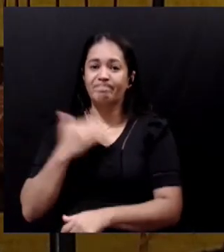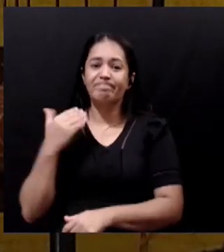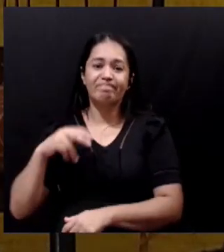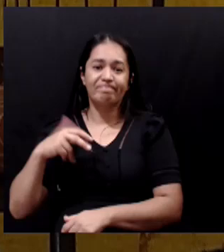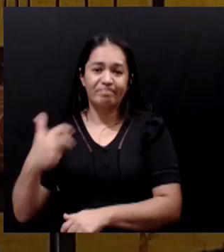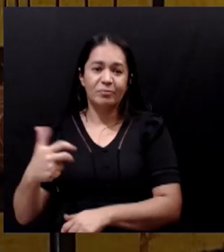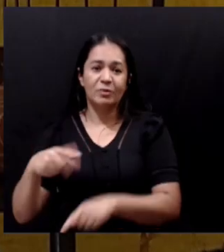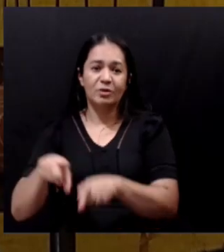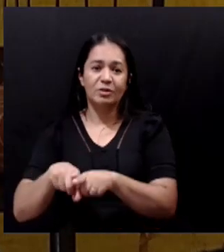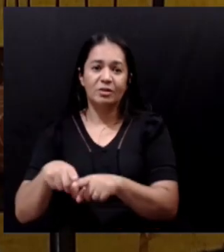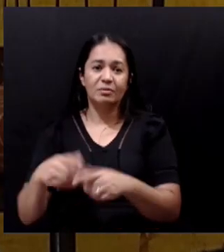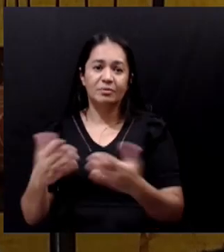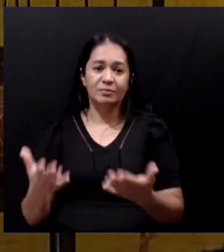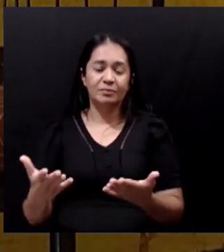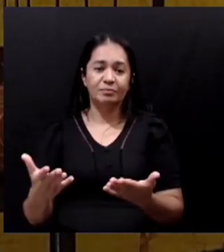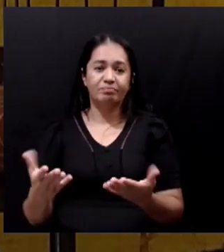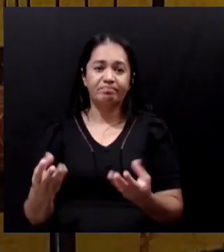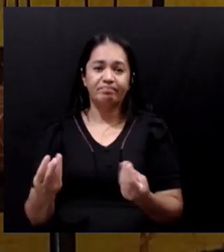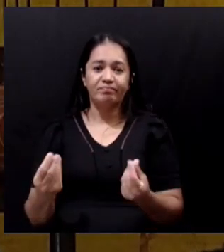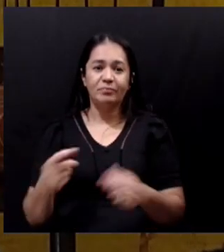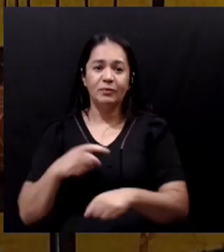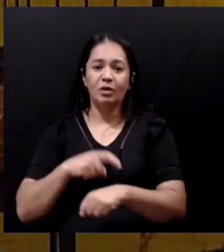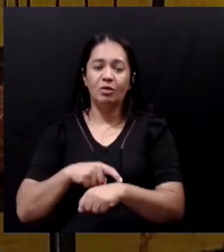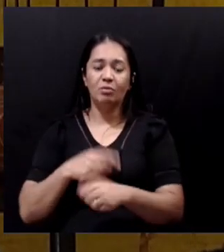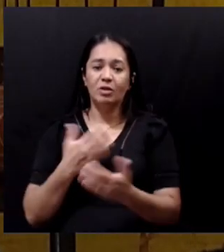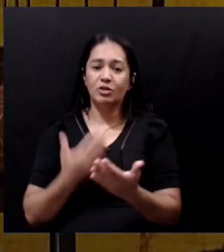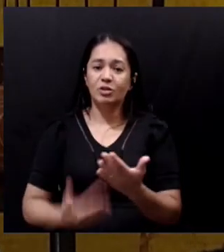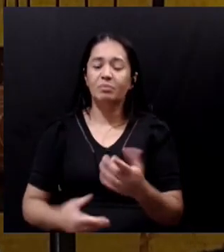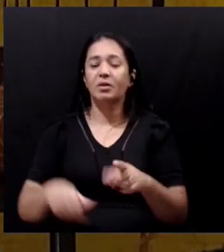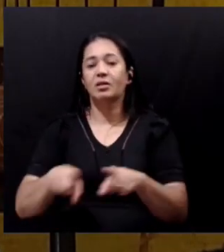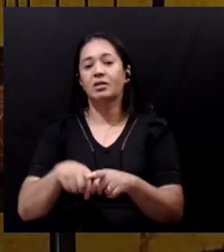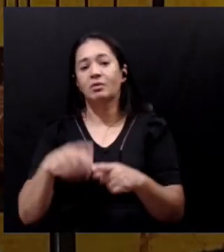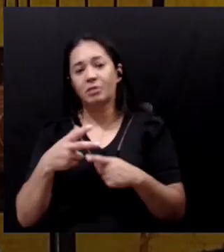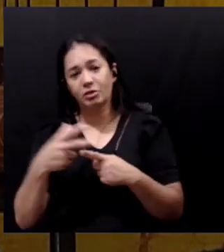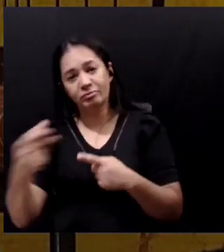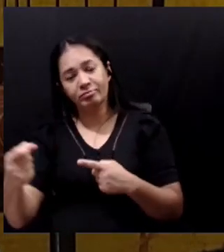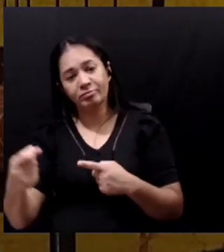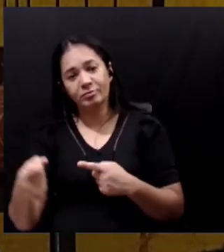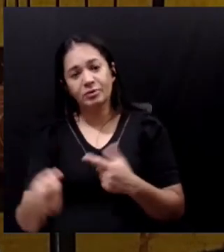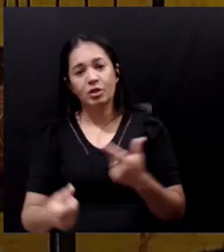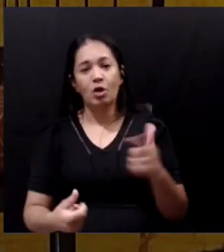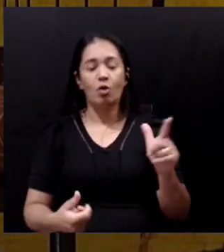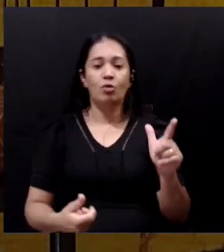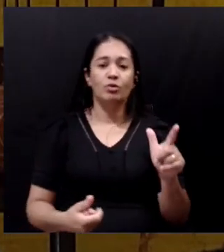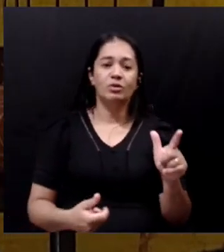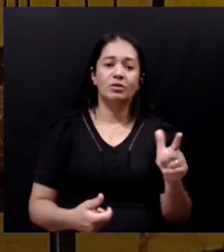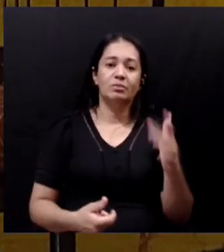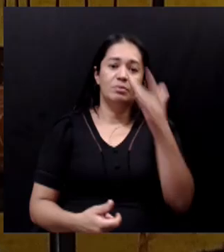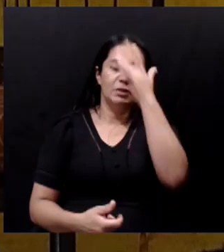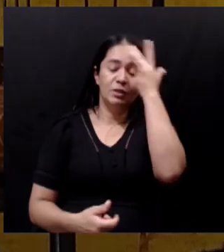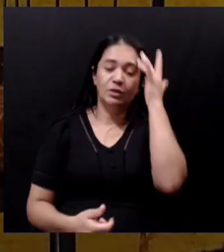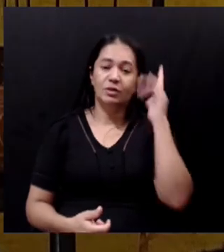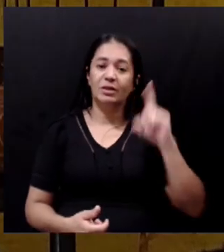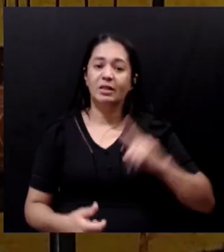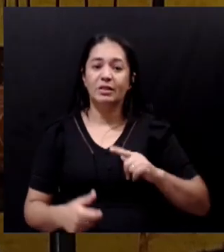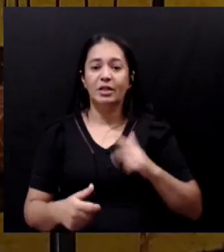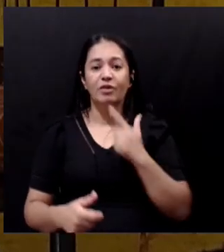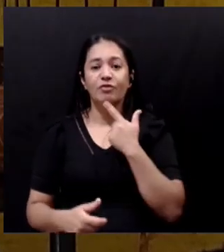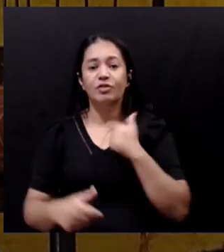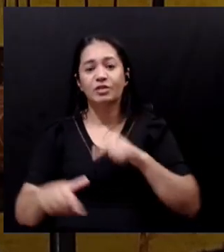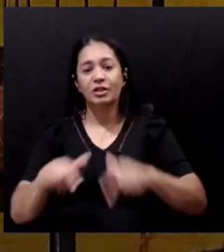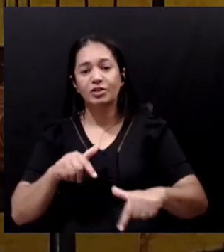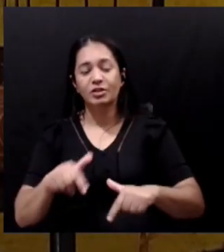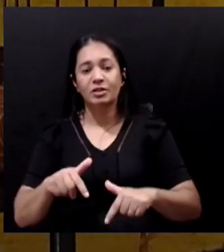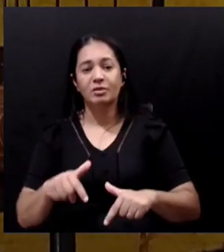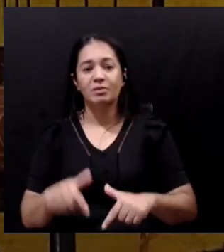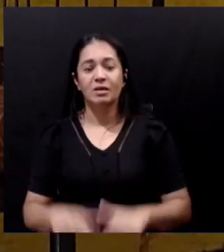assim, foi um momento de percas e ganhas, né? Outras pessoas que têm vontade de trabalhar onde muitos empreendedores nasceram, trabalhando dentro de